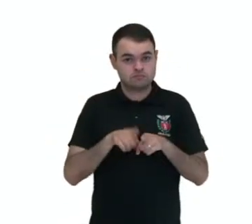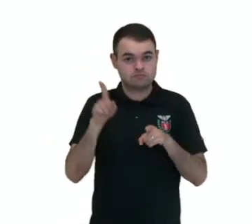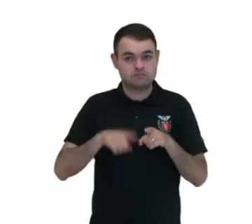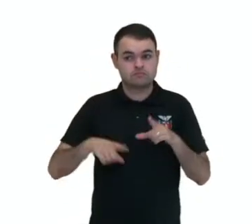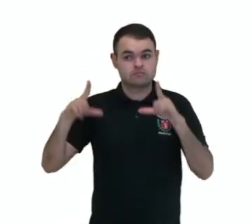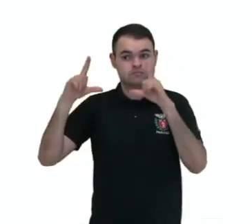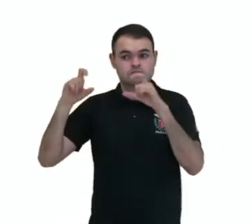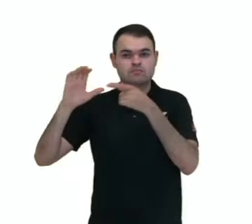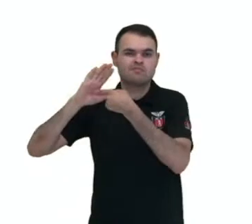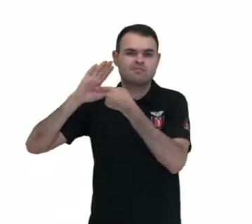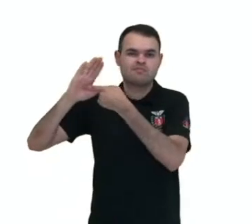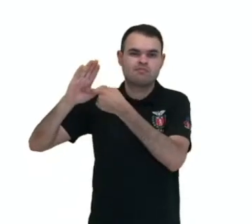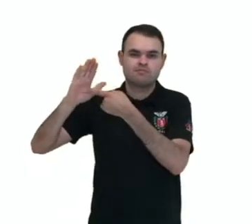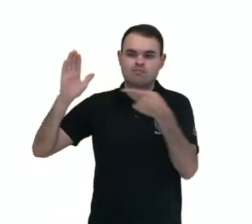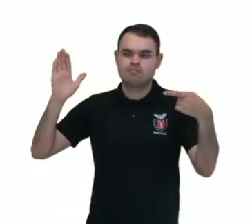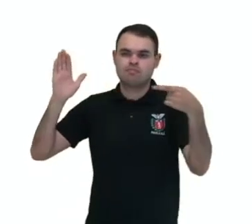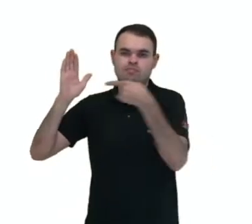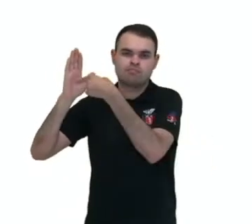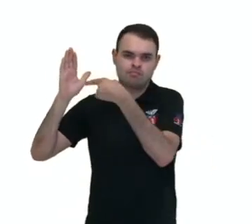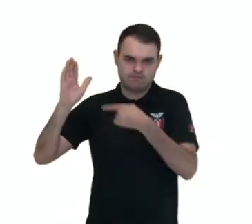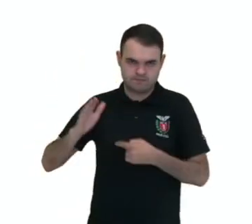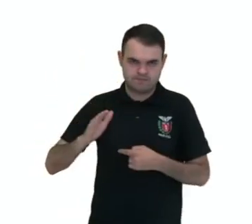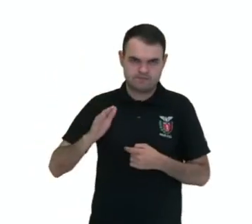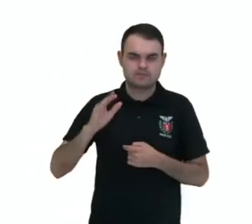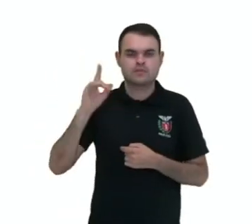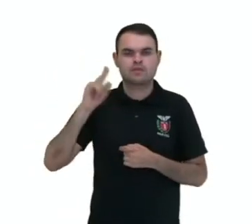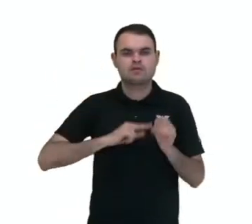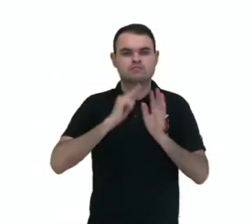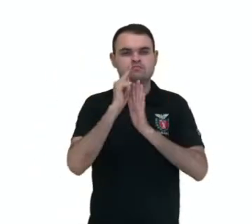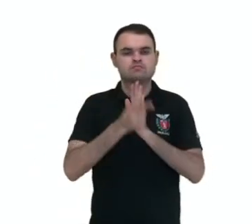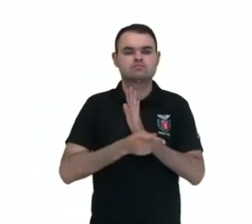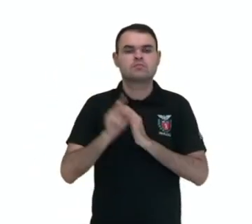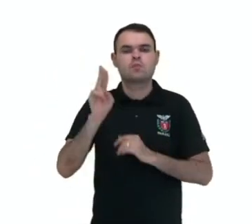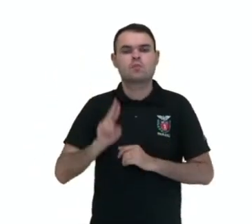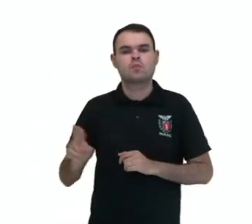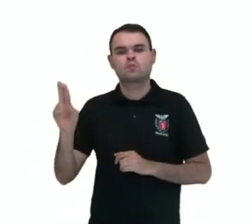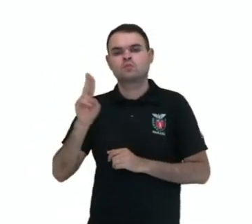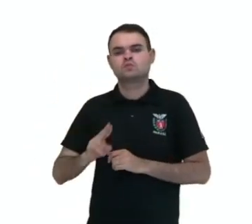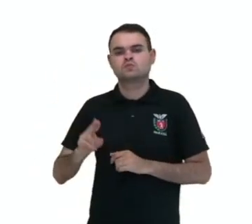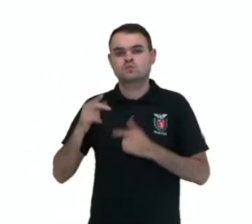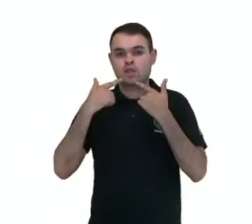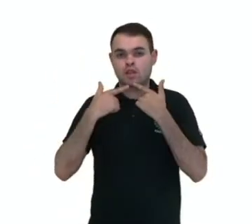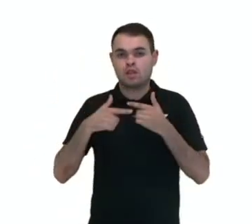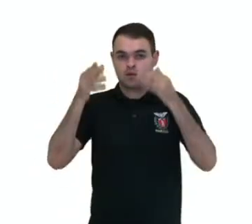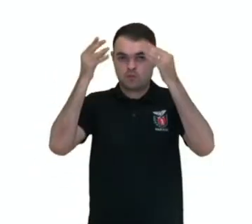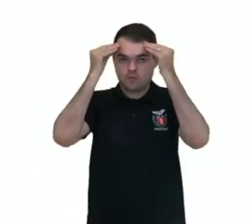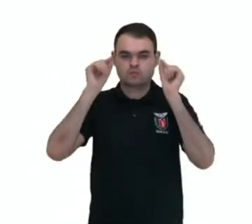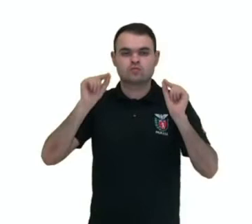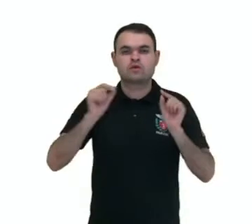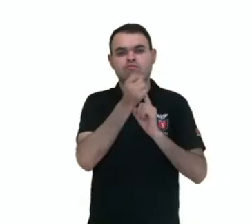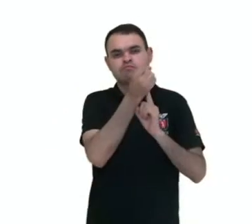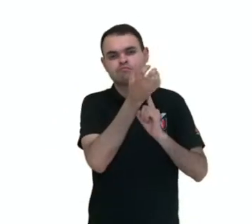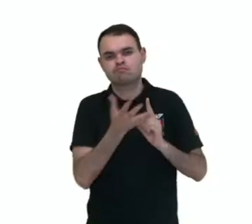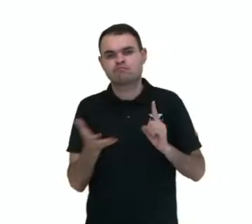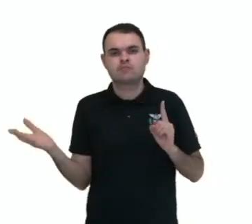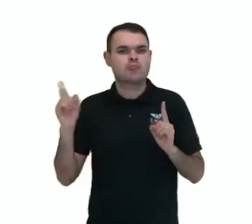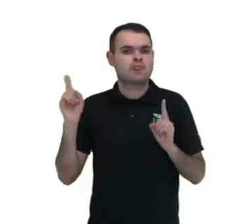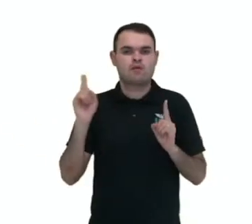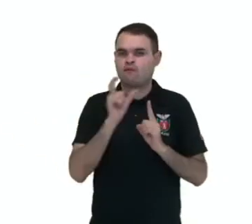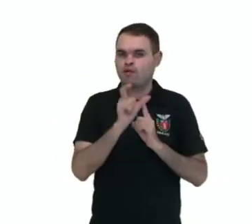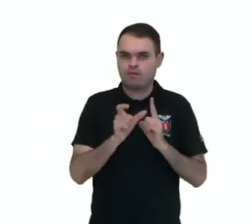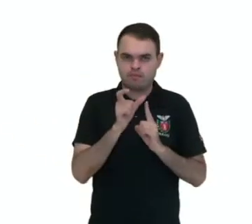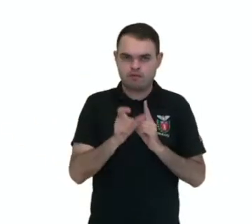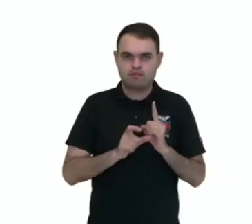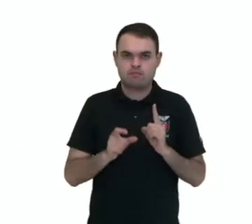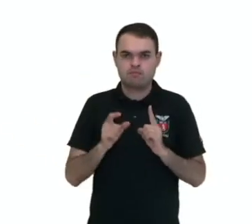que denuncia. Trata-se de um gênero que se utiliza da linguagem não verbal para denunciar fatos ilegais